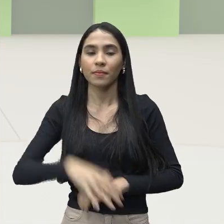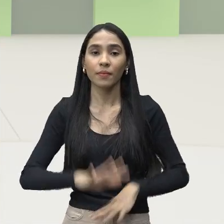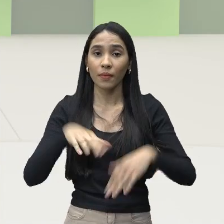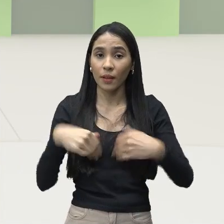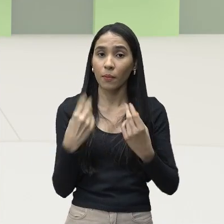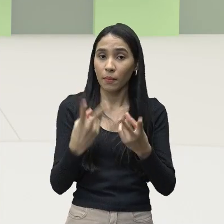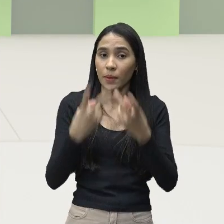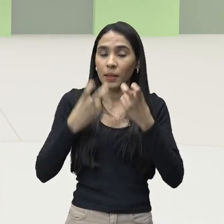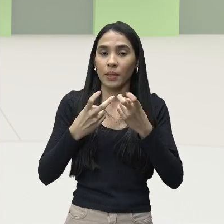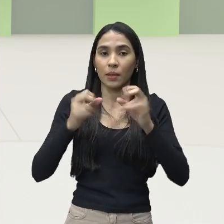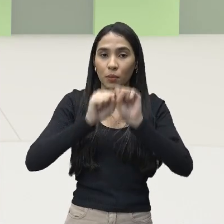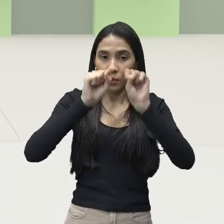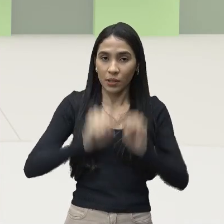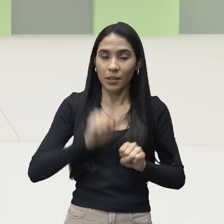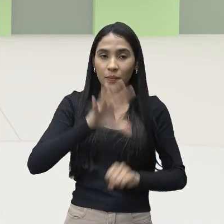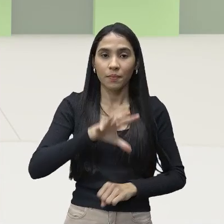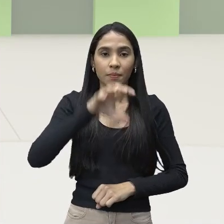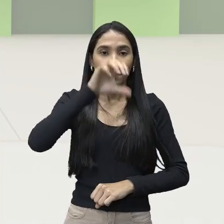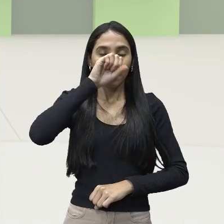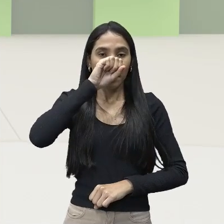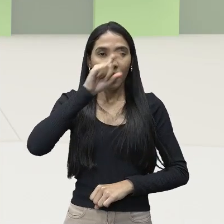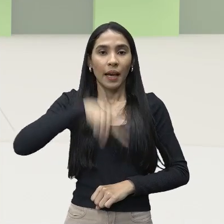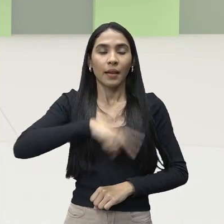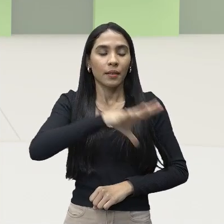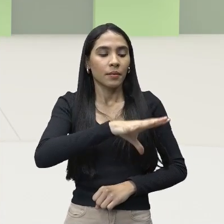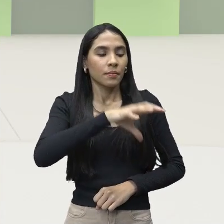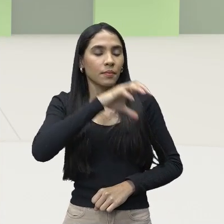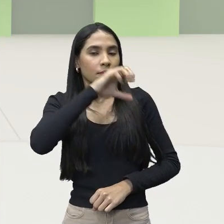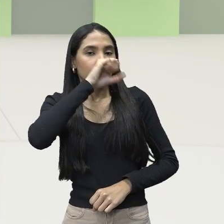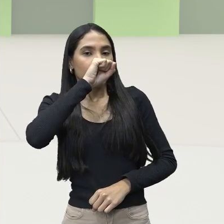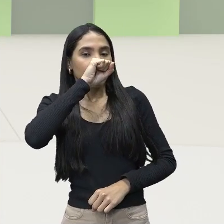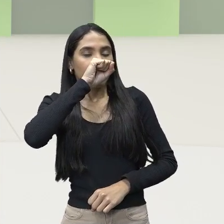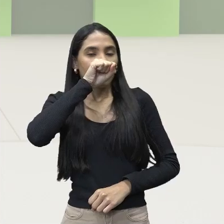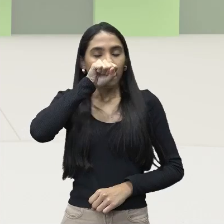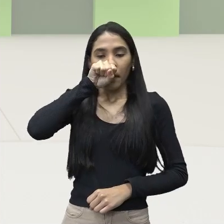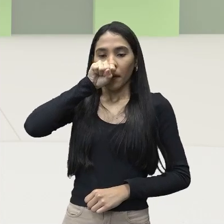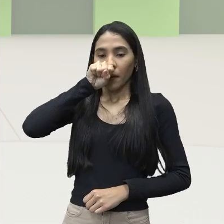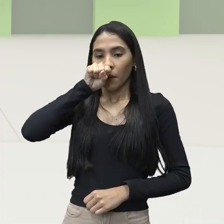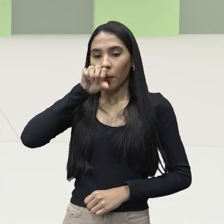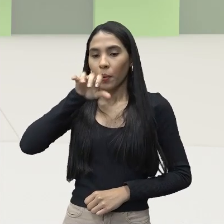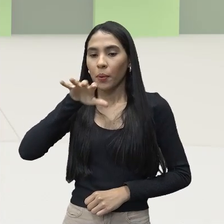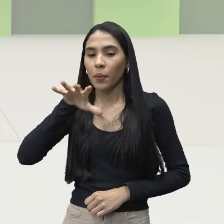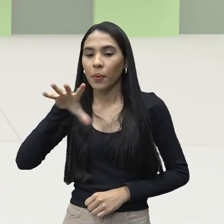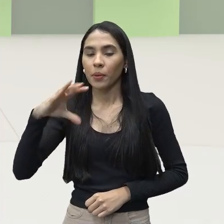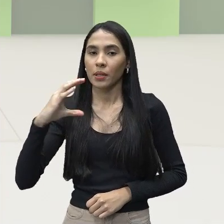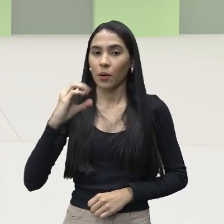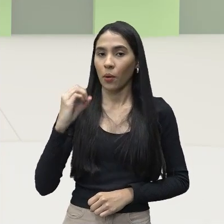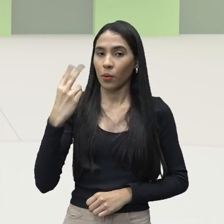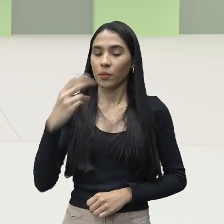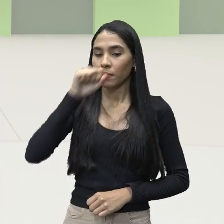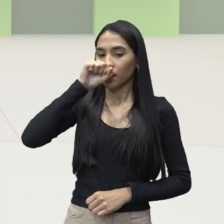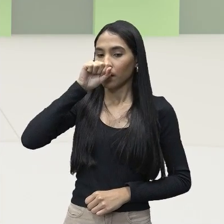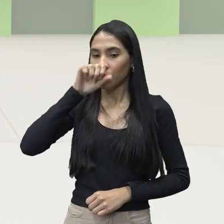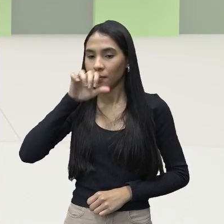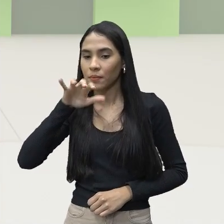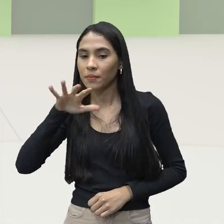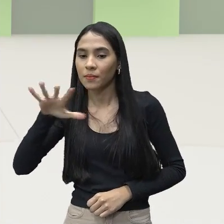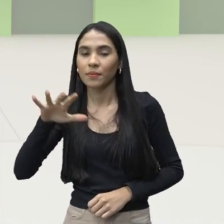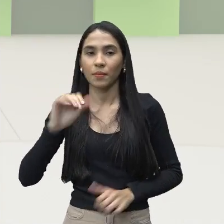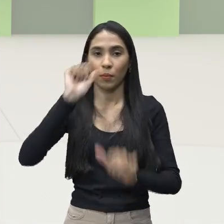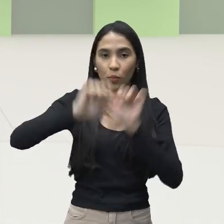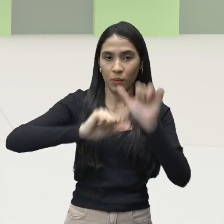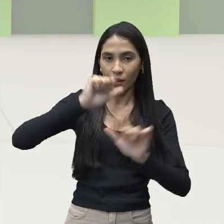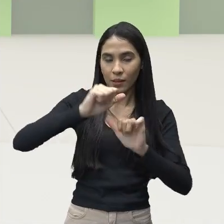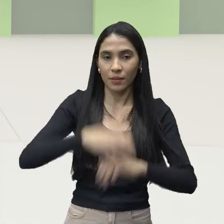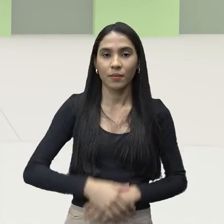que o nosso sistema respiratório é o que capta o oxigênio e depois vai liberar o gás carbônico para fora nessa troca,